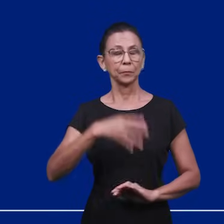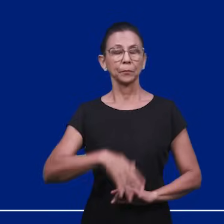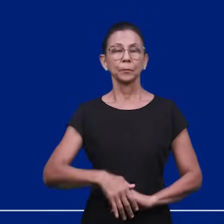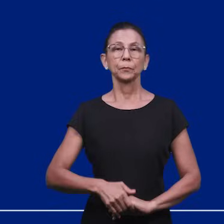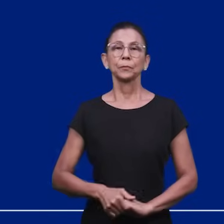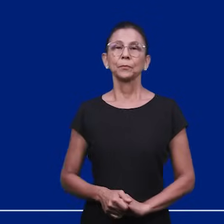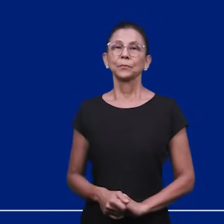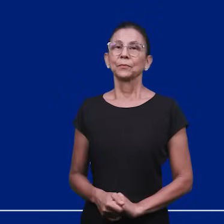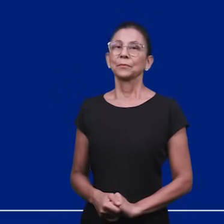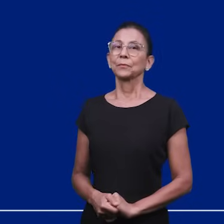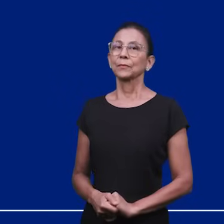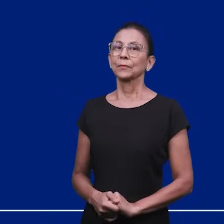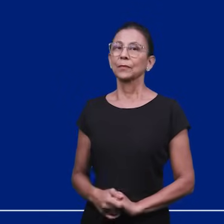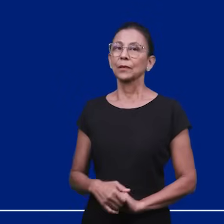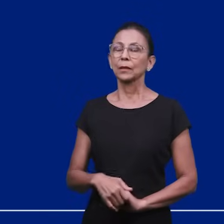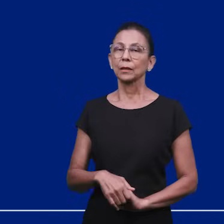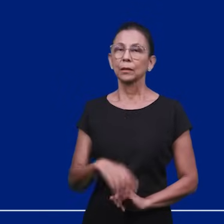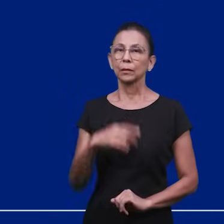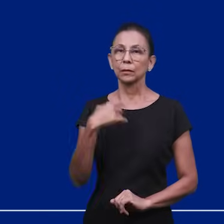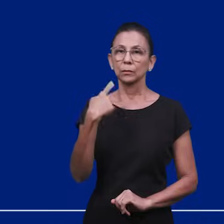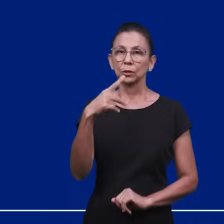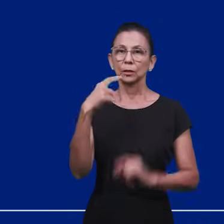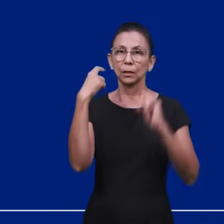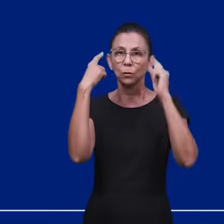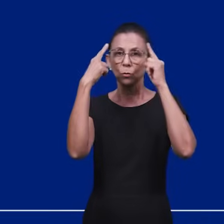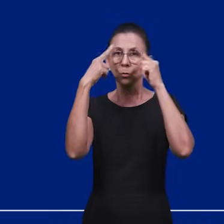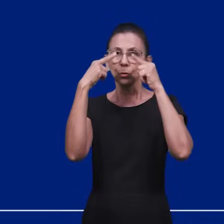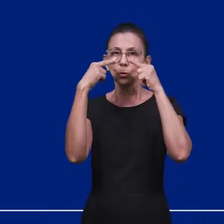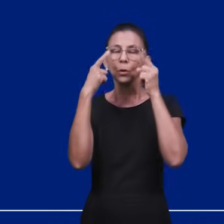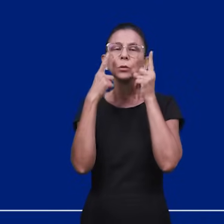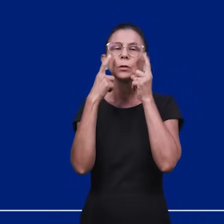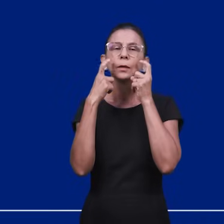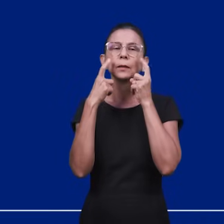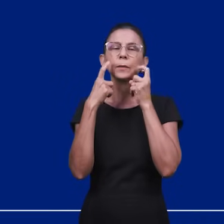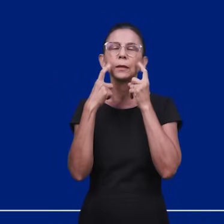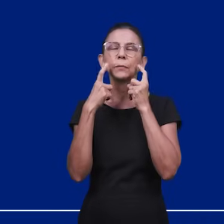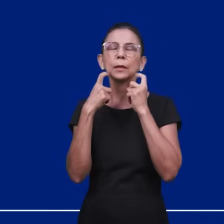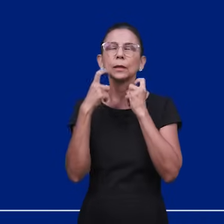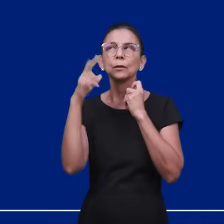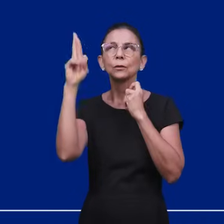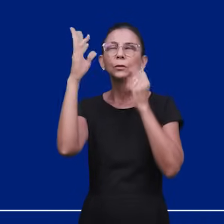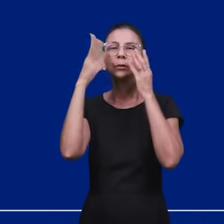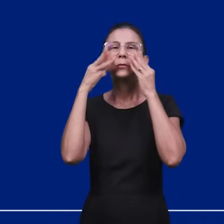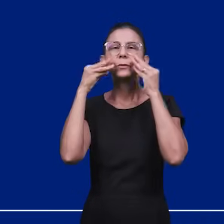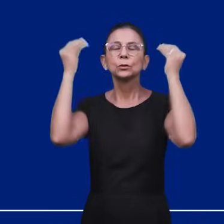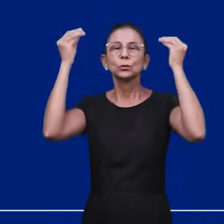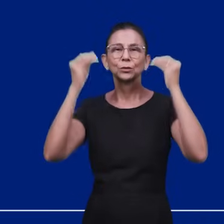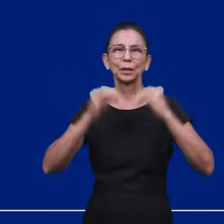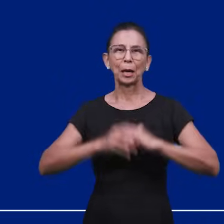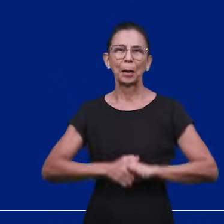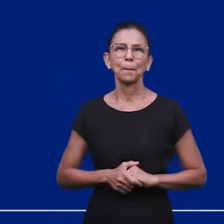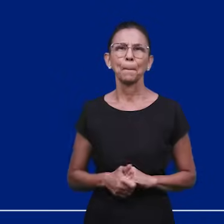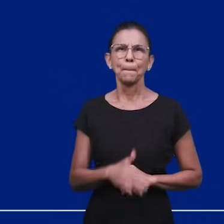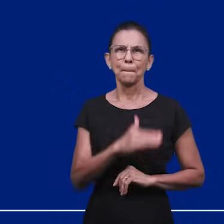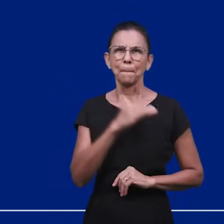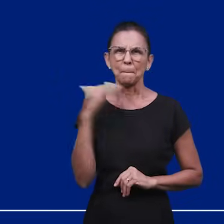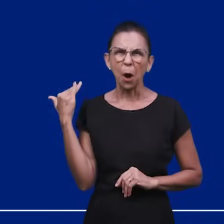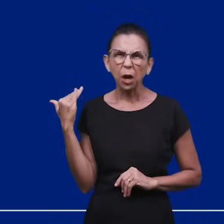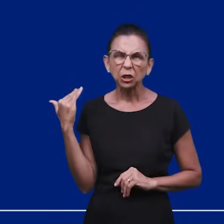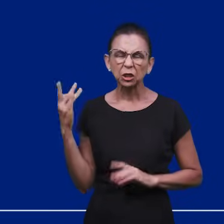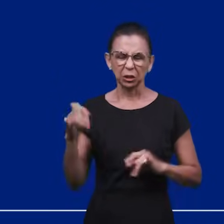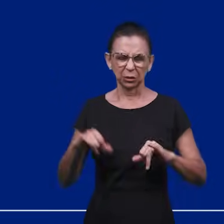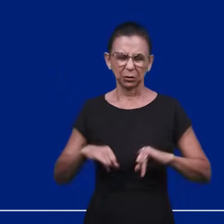E Deus limpará de seus olhos toda lágrima, e não haverá mais morte,